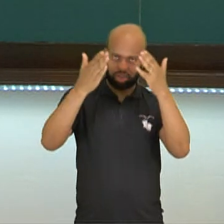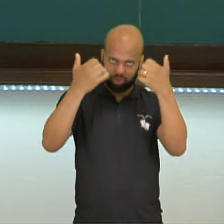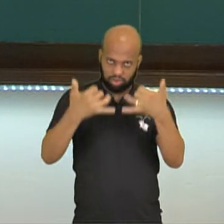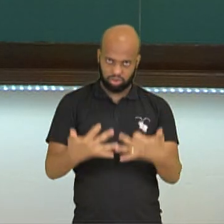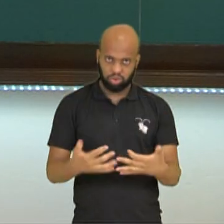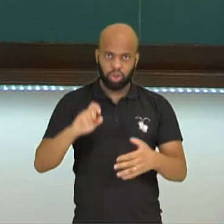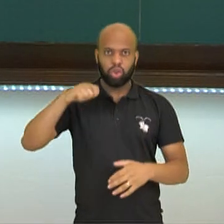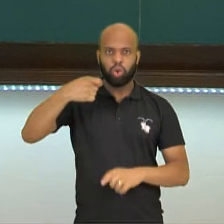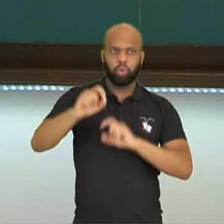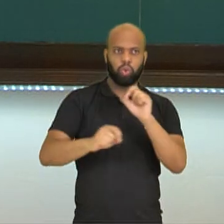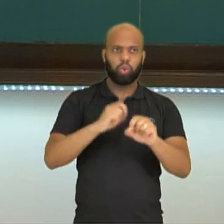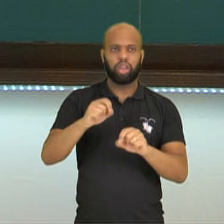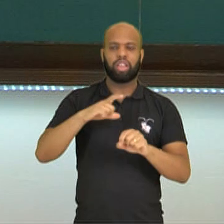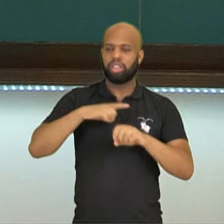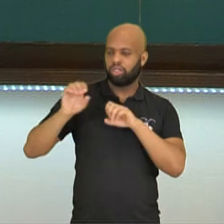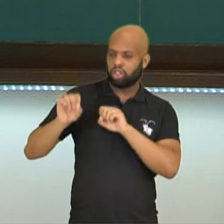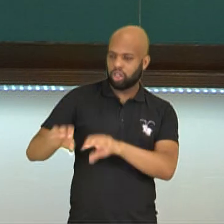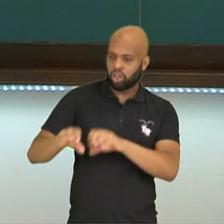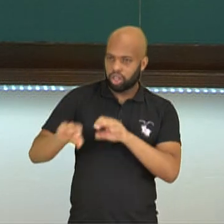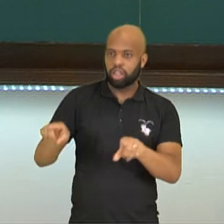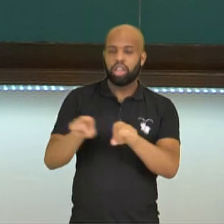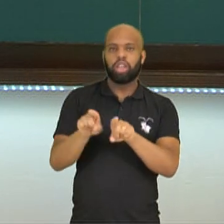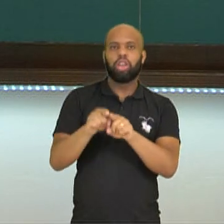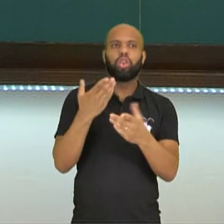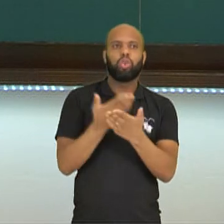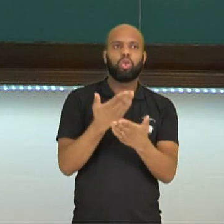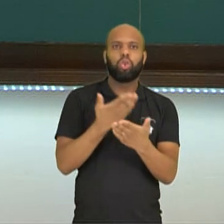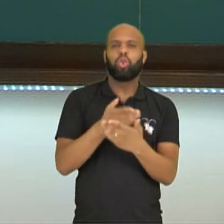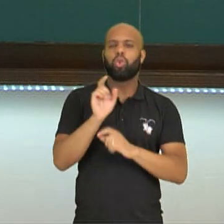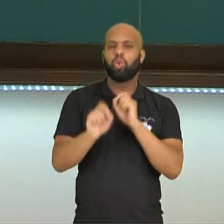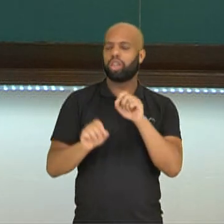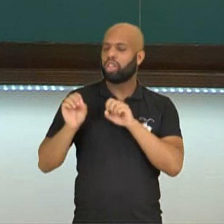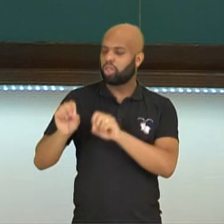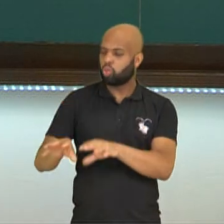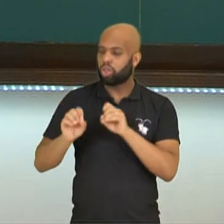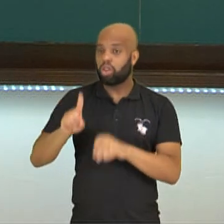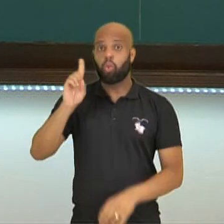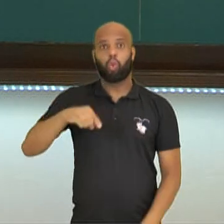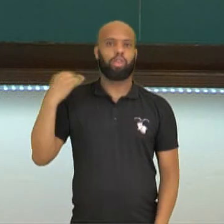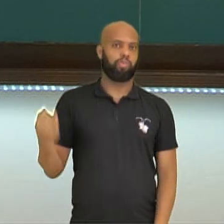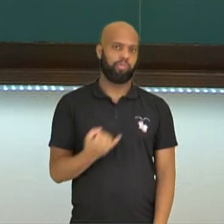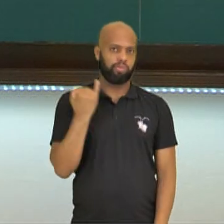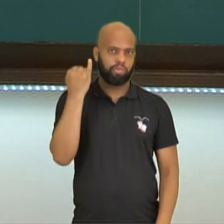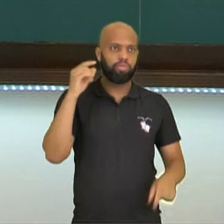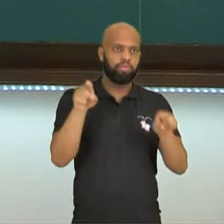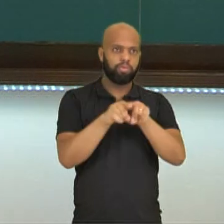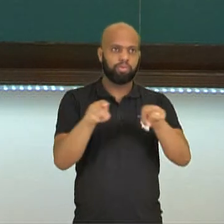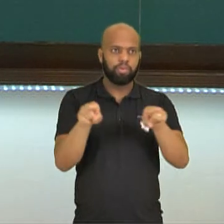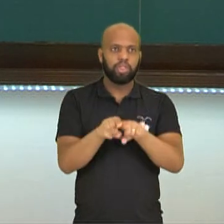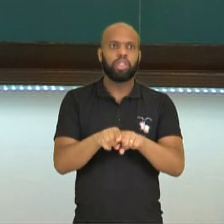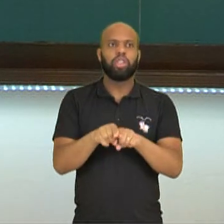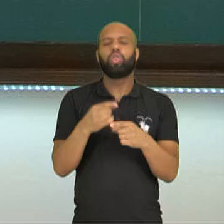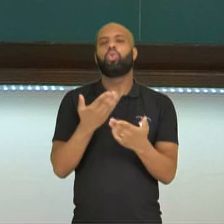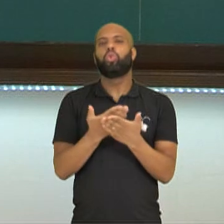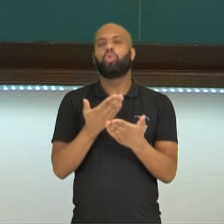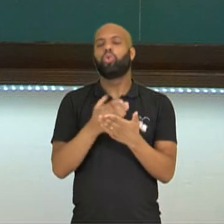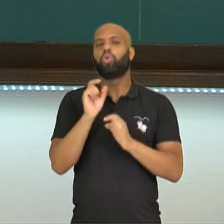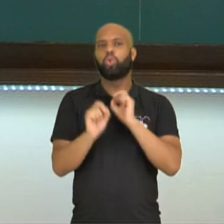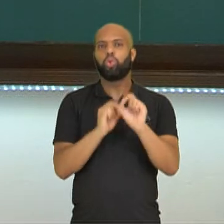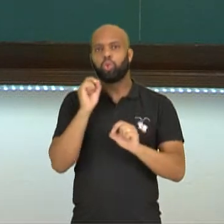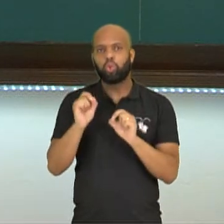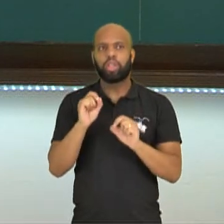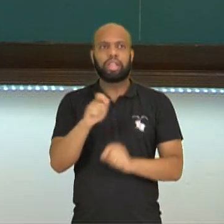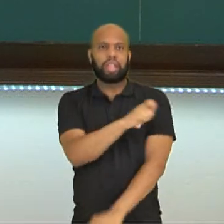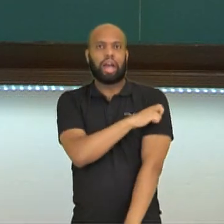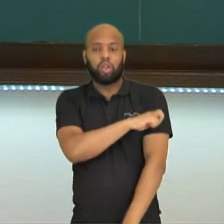da educação, nós falávamos ali que a educação é importante, nós falávamos que os alunos